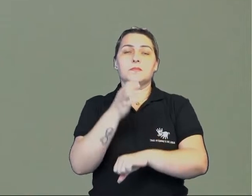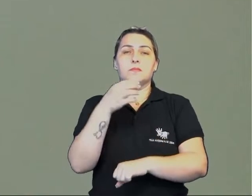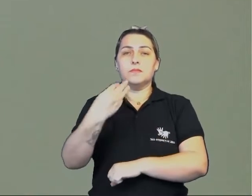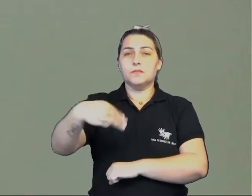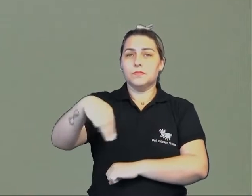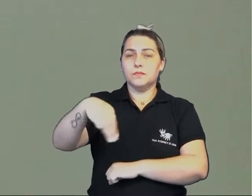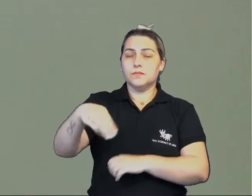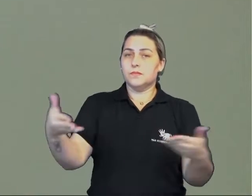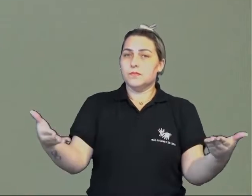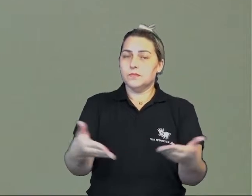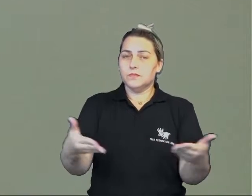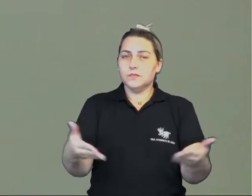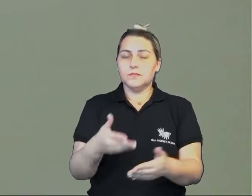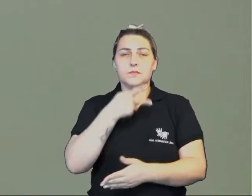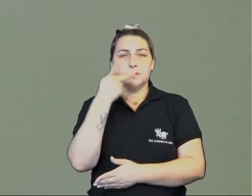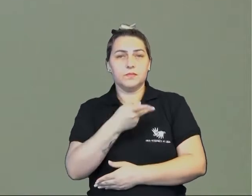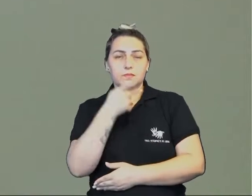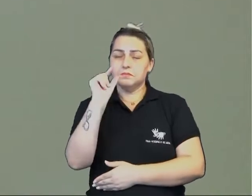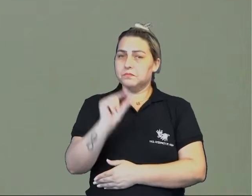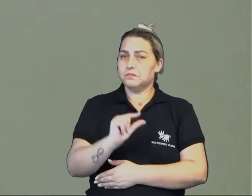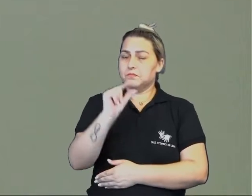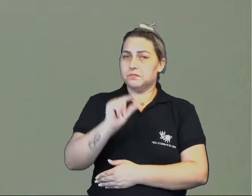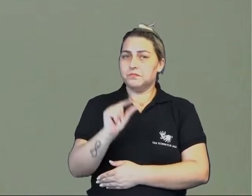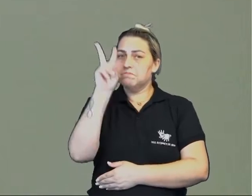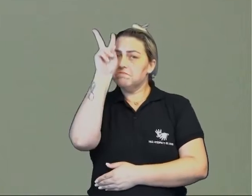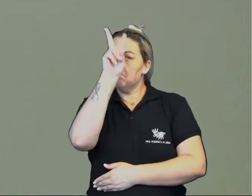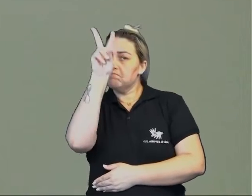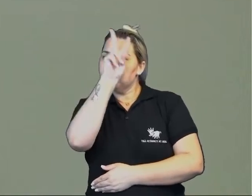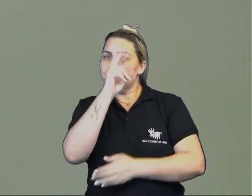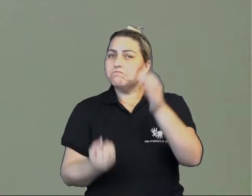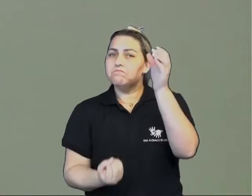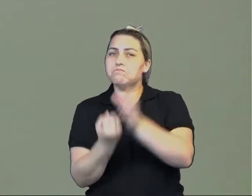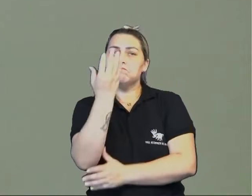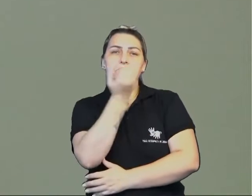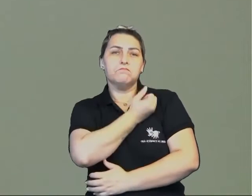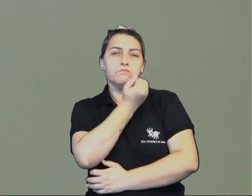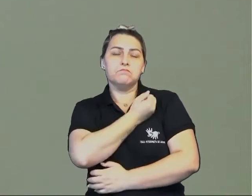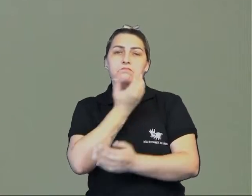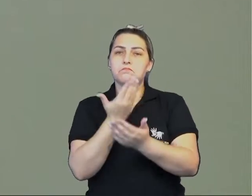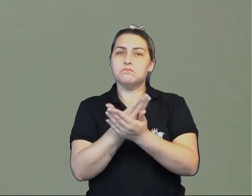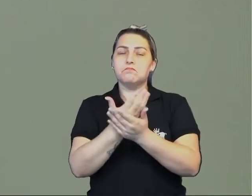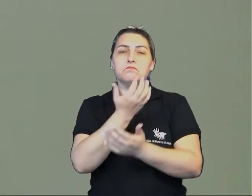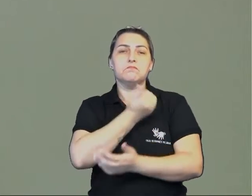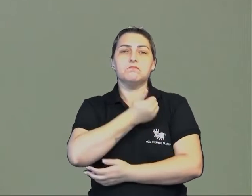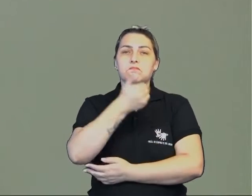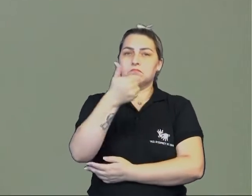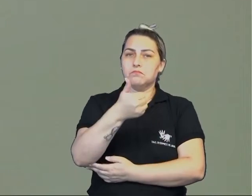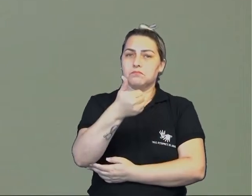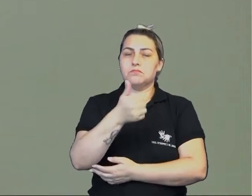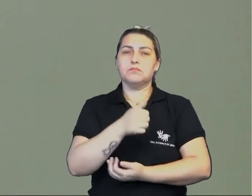matemática. Hoje nós vamos falar um pouquinho sobre a história dos números. Essa é a nossa aula número 1.